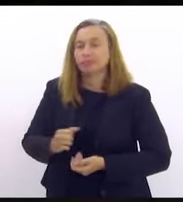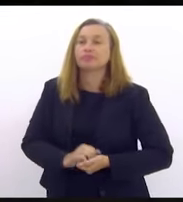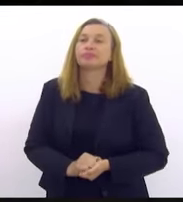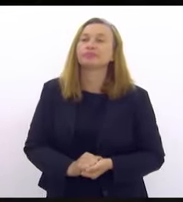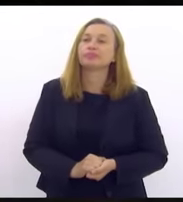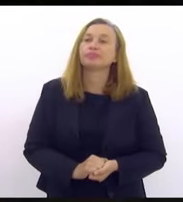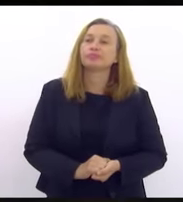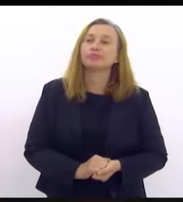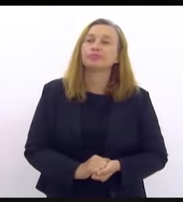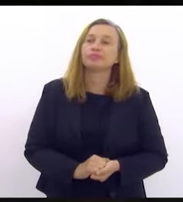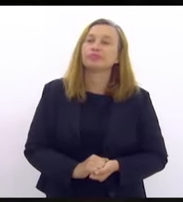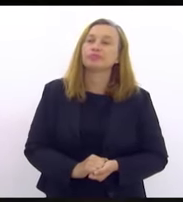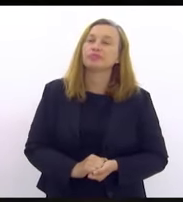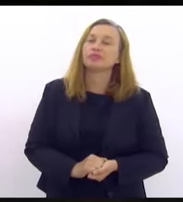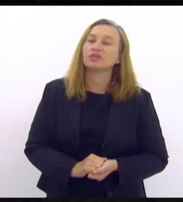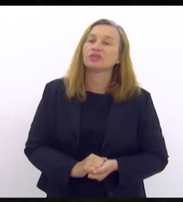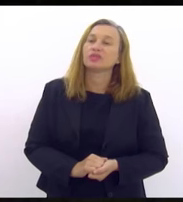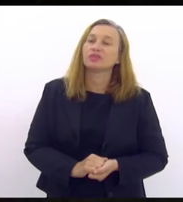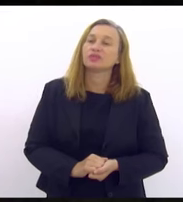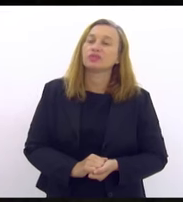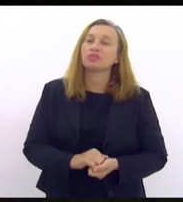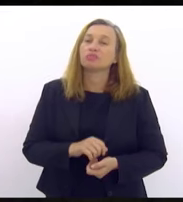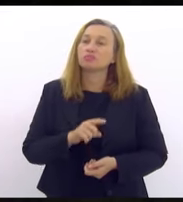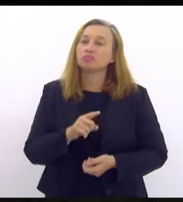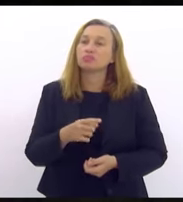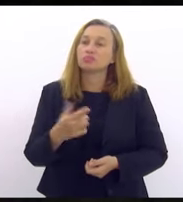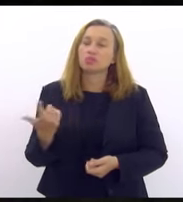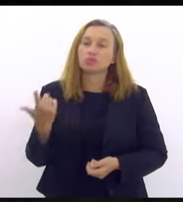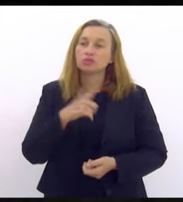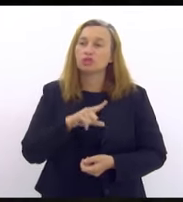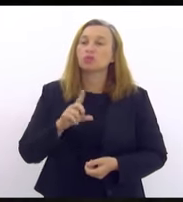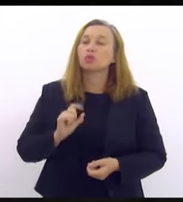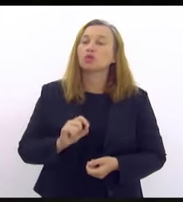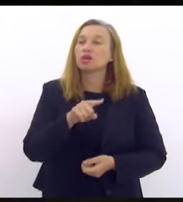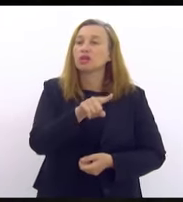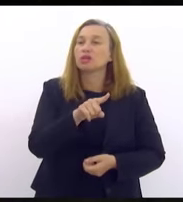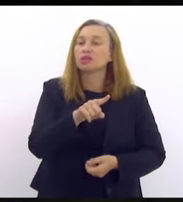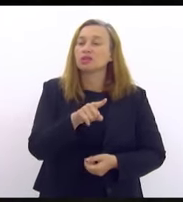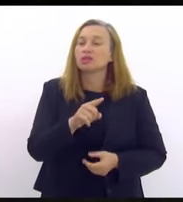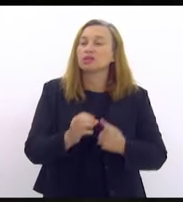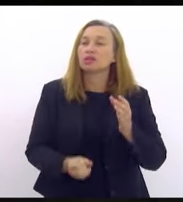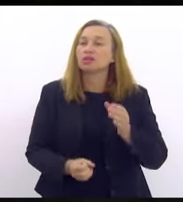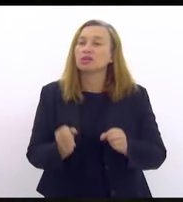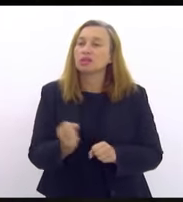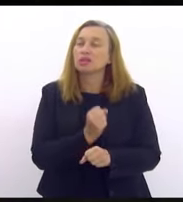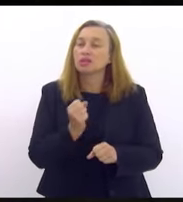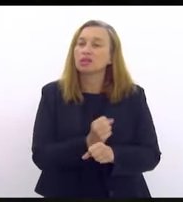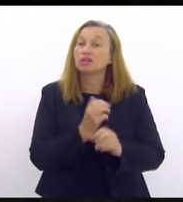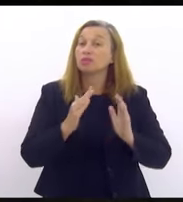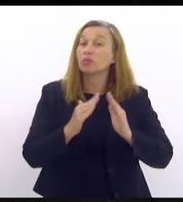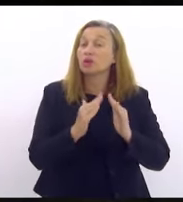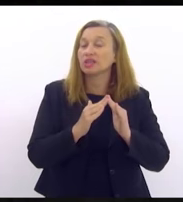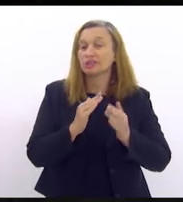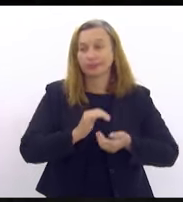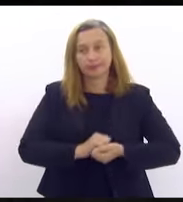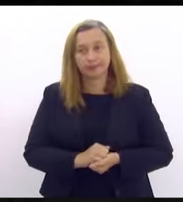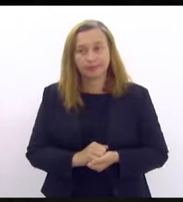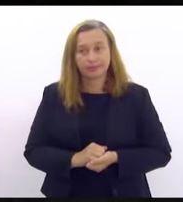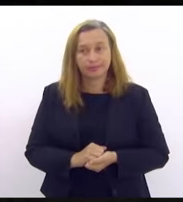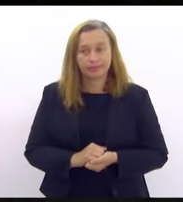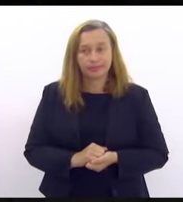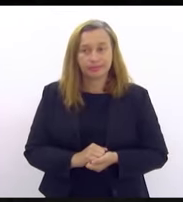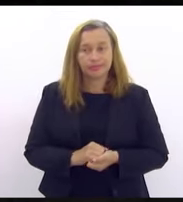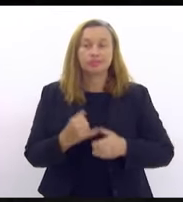que se consegue ali é no sentido de fazer as habitações daquelas e e os por meio dos